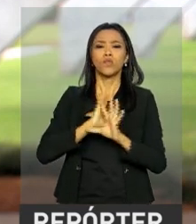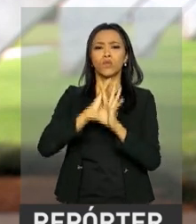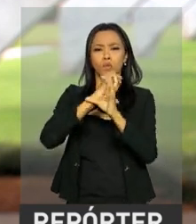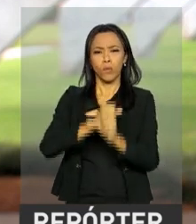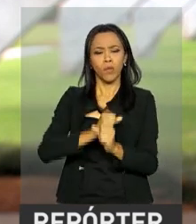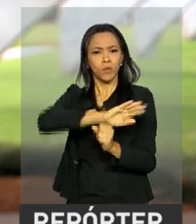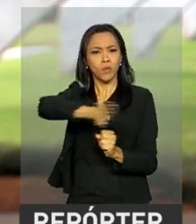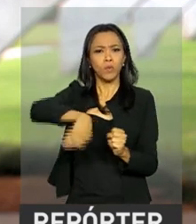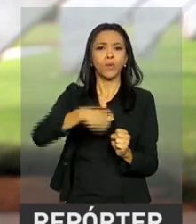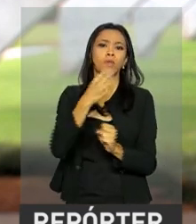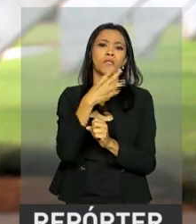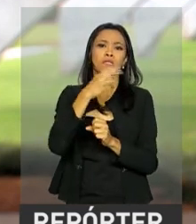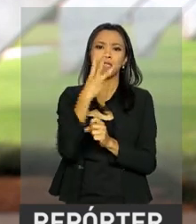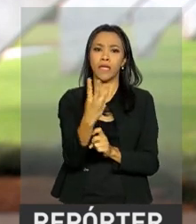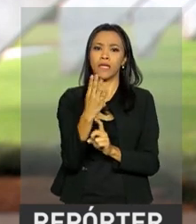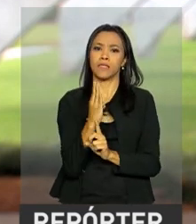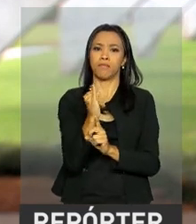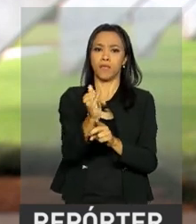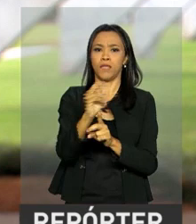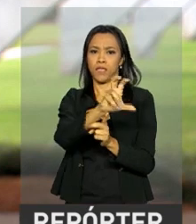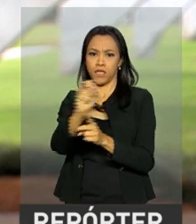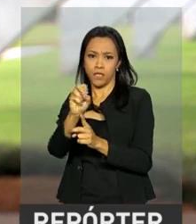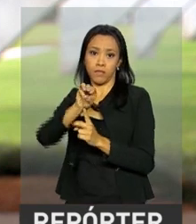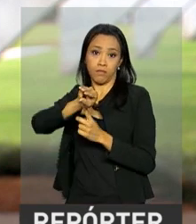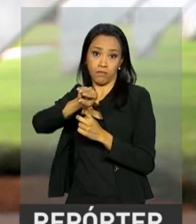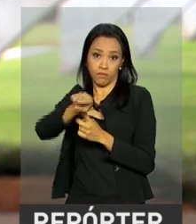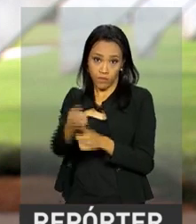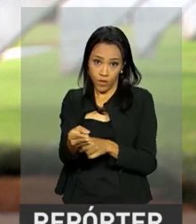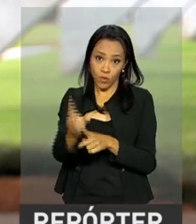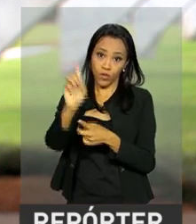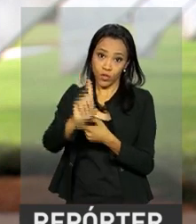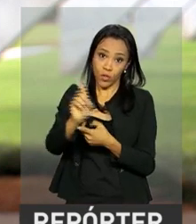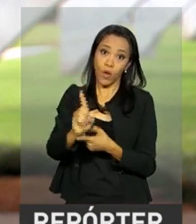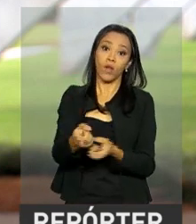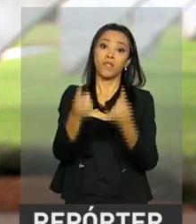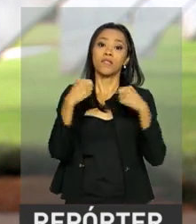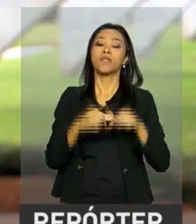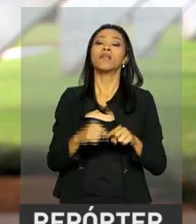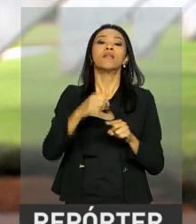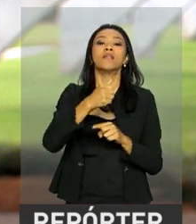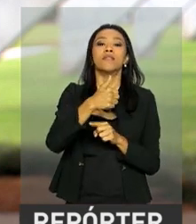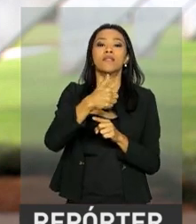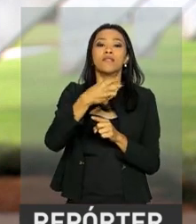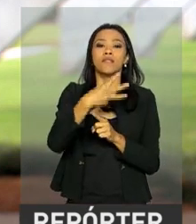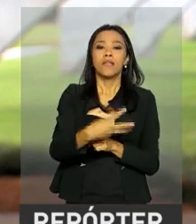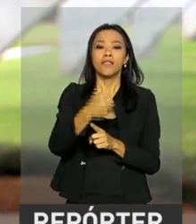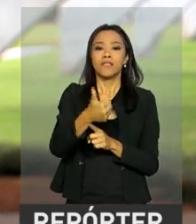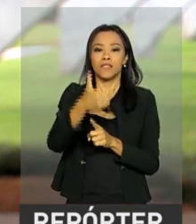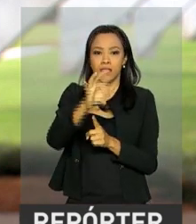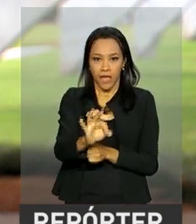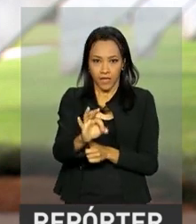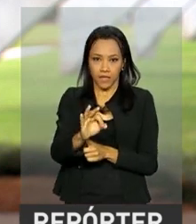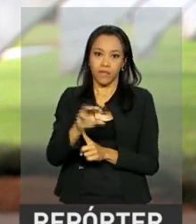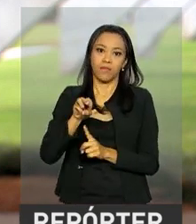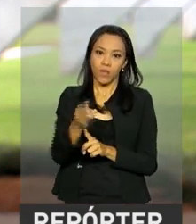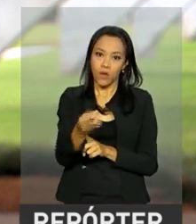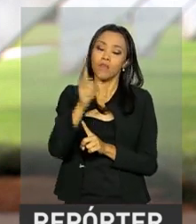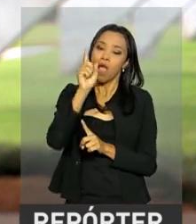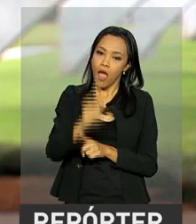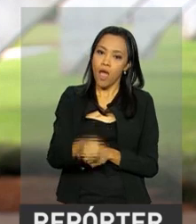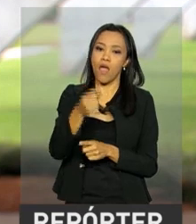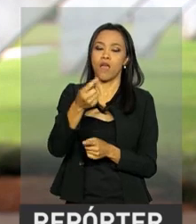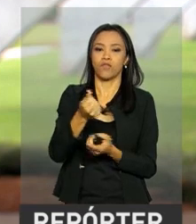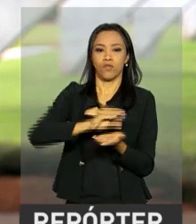do valor de US$ 3,5 bilhões, 310 milhões serão executados ainda em